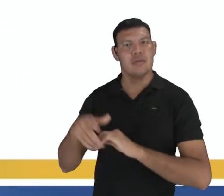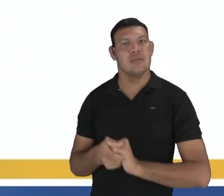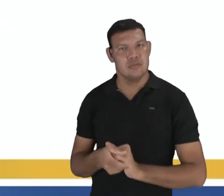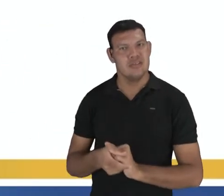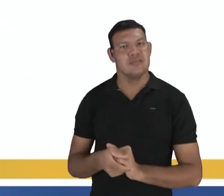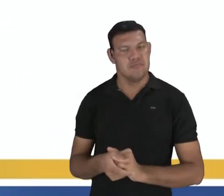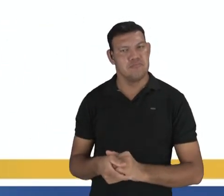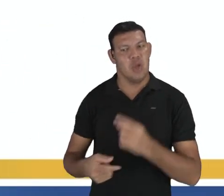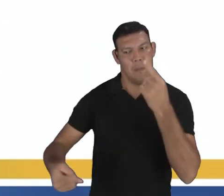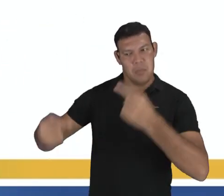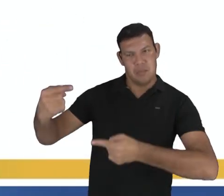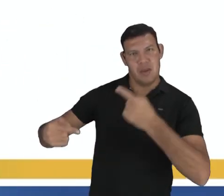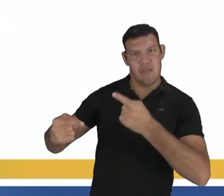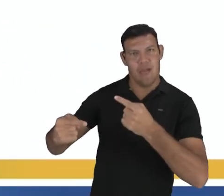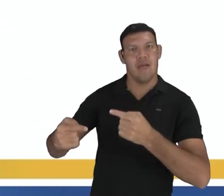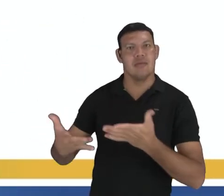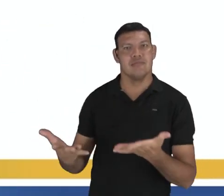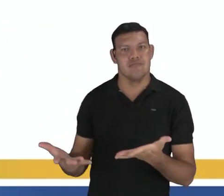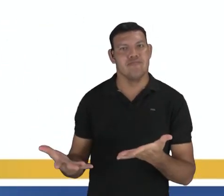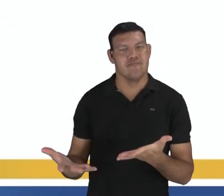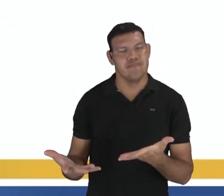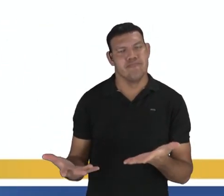uma concorrência não tão,